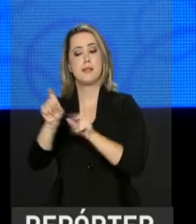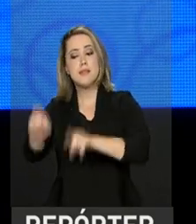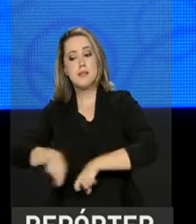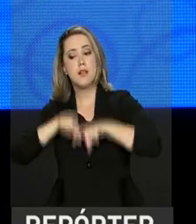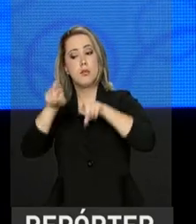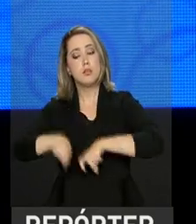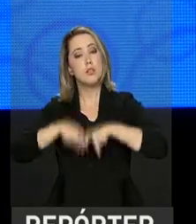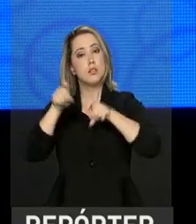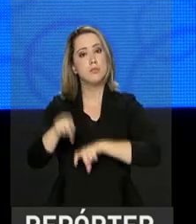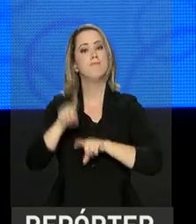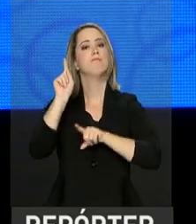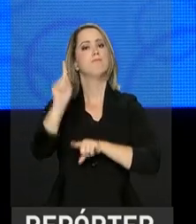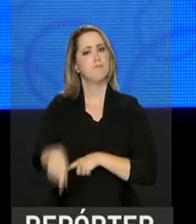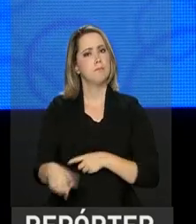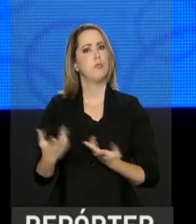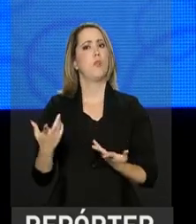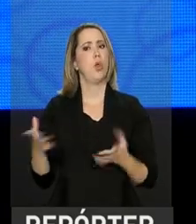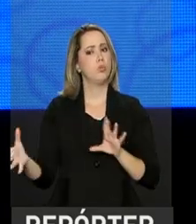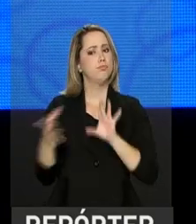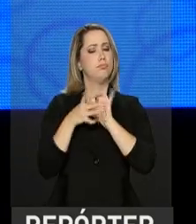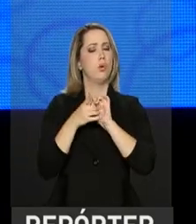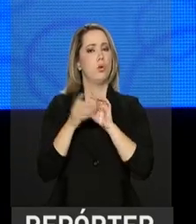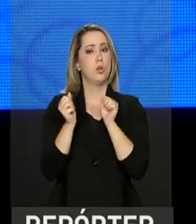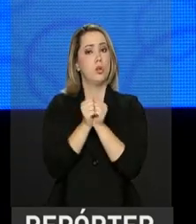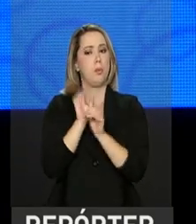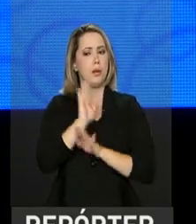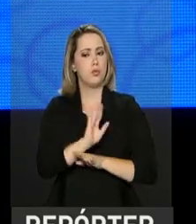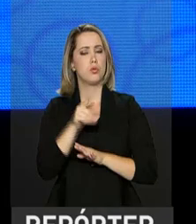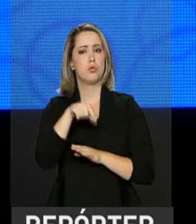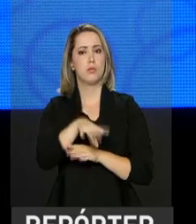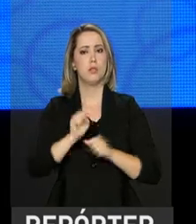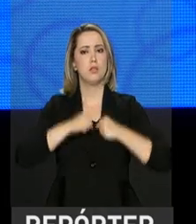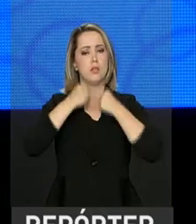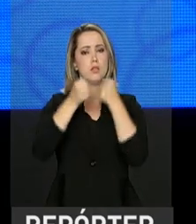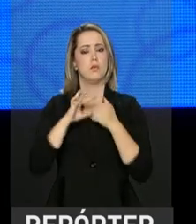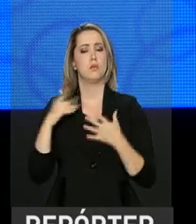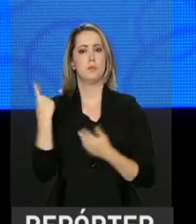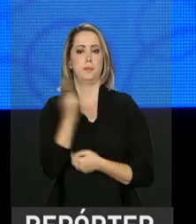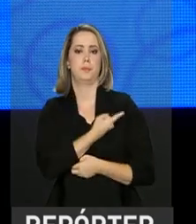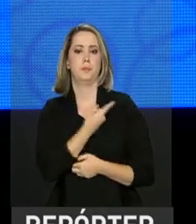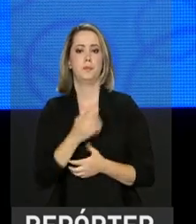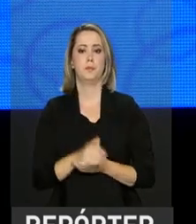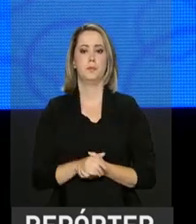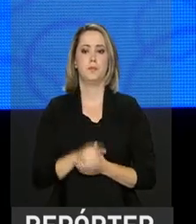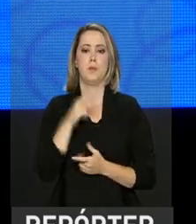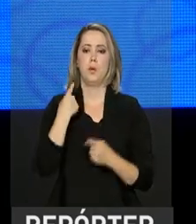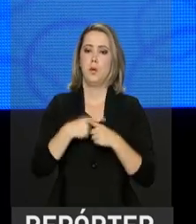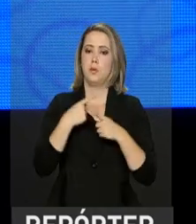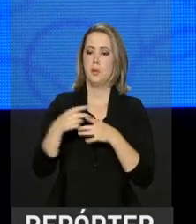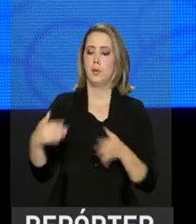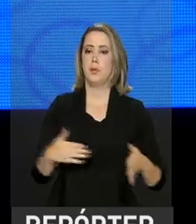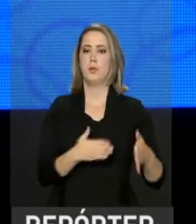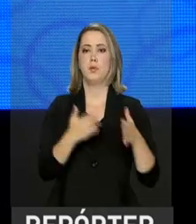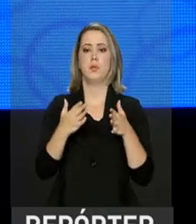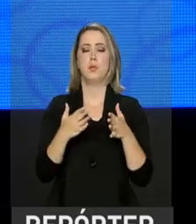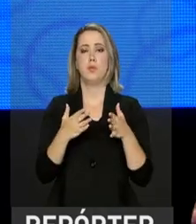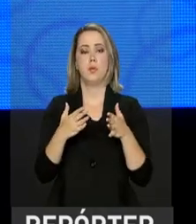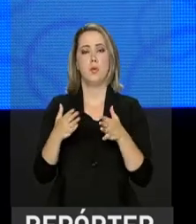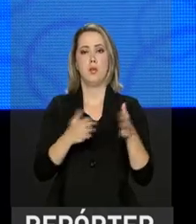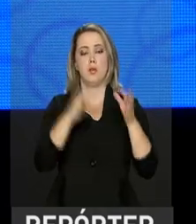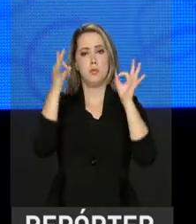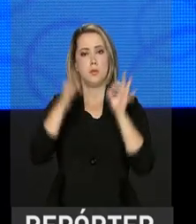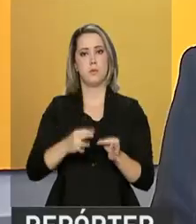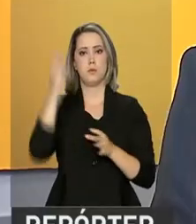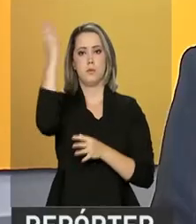Agropecuário, será grande parceiro nesse esforço que é de todos nós, recolocar o Brasil